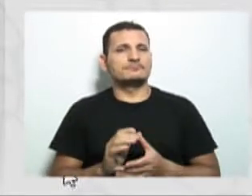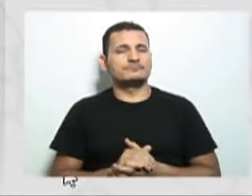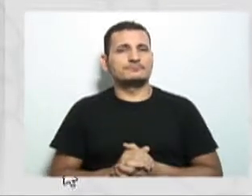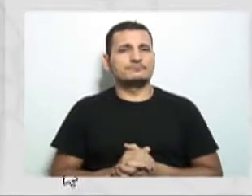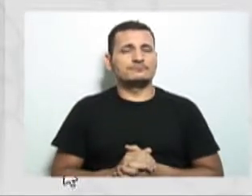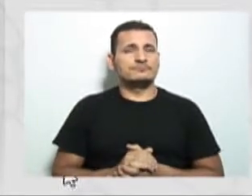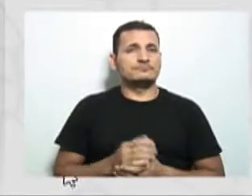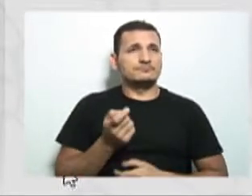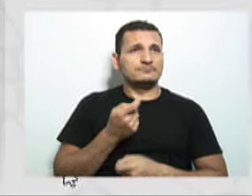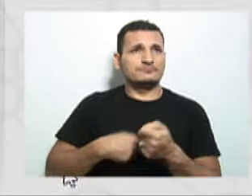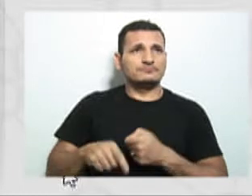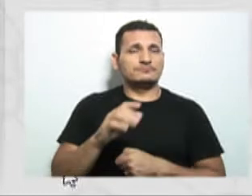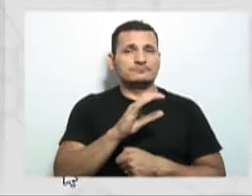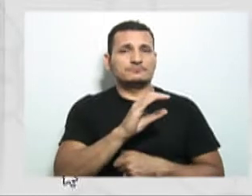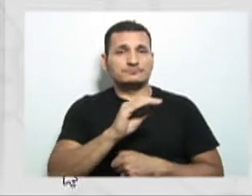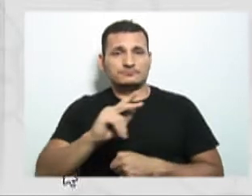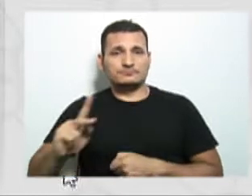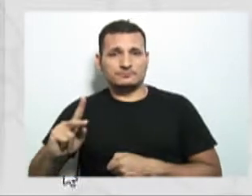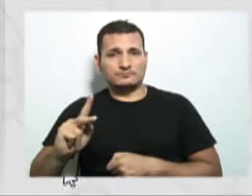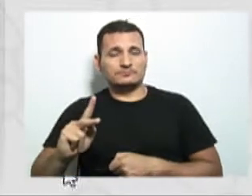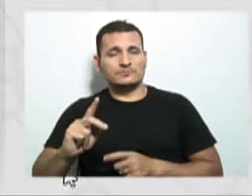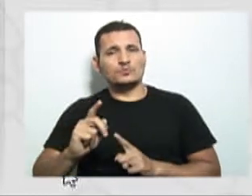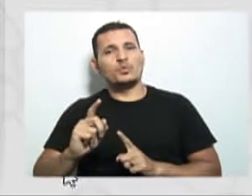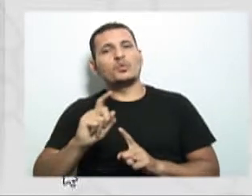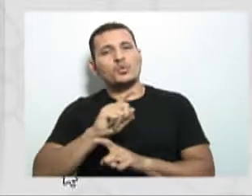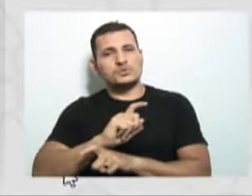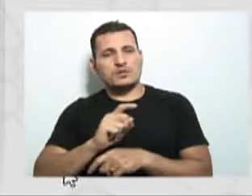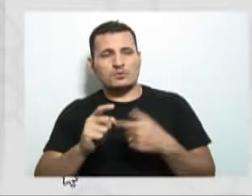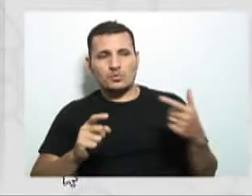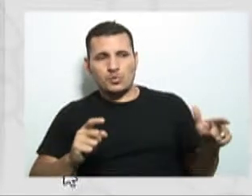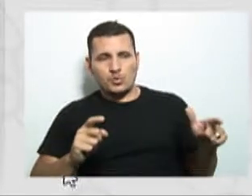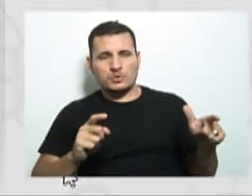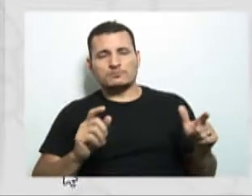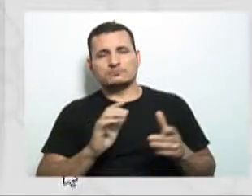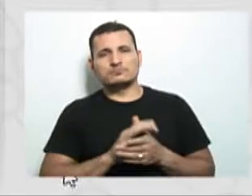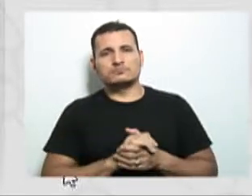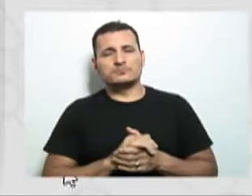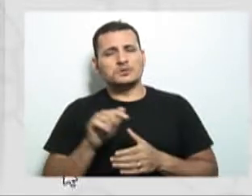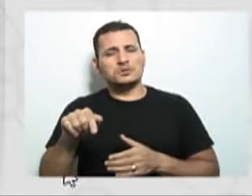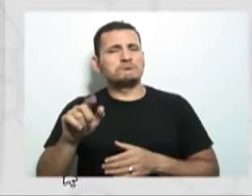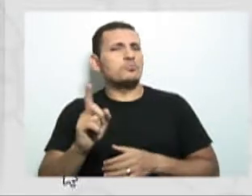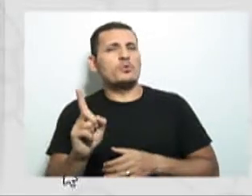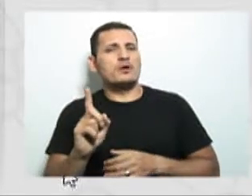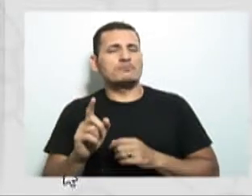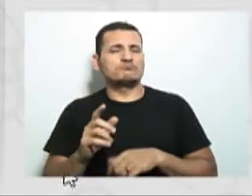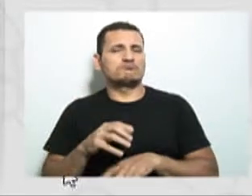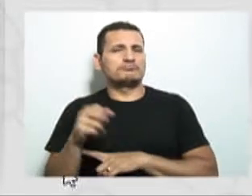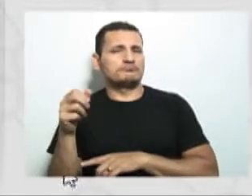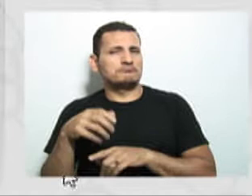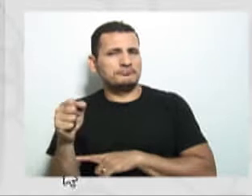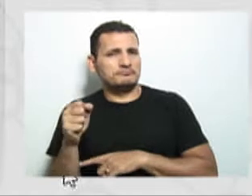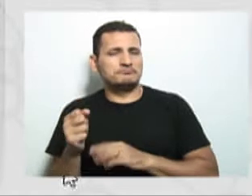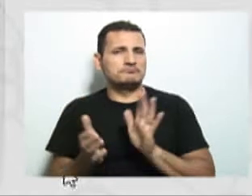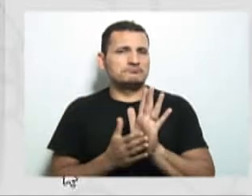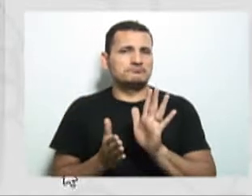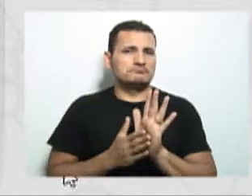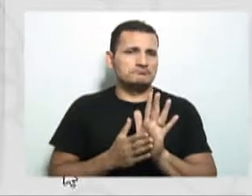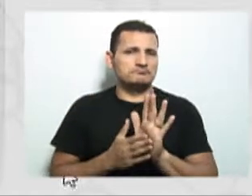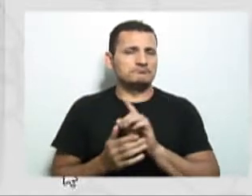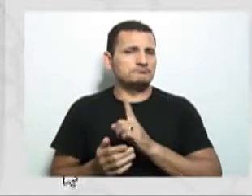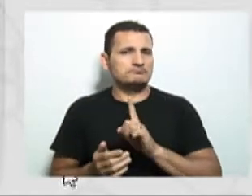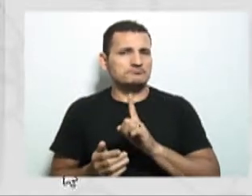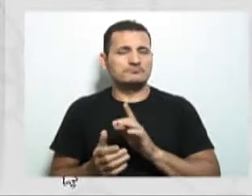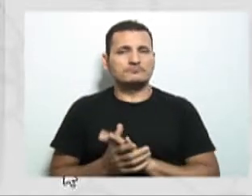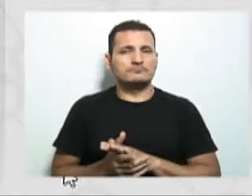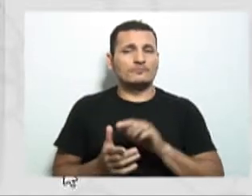negociação cooperativa, ao contrário da tradicional, competitiva, não envolve barganha de propostas e extração de